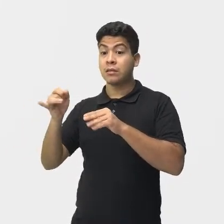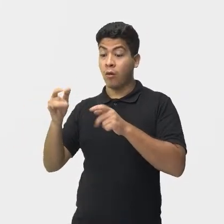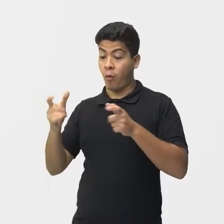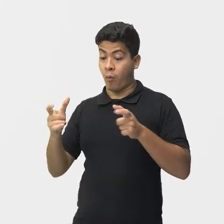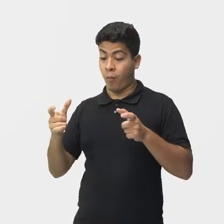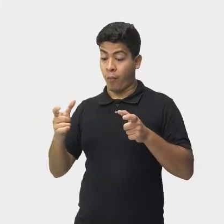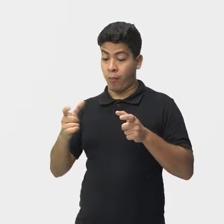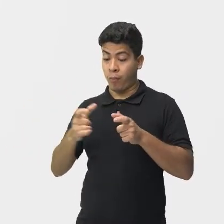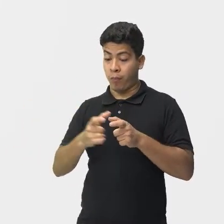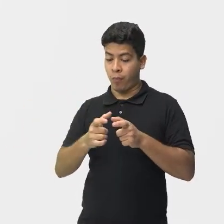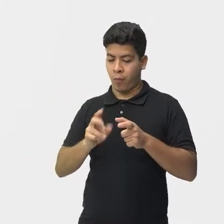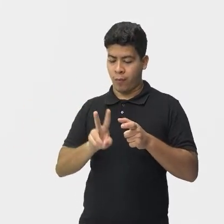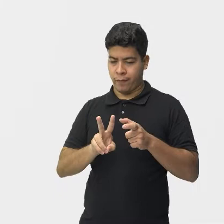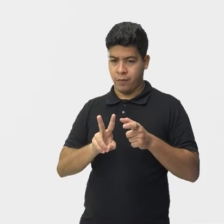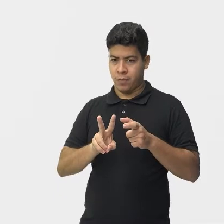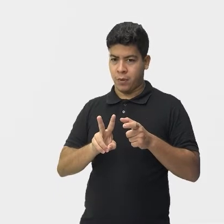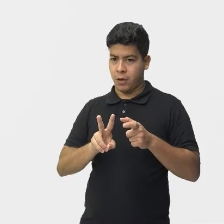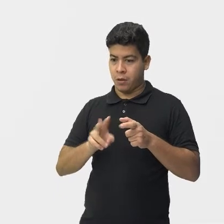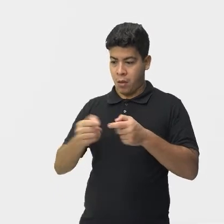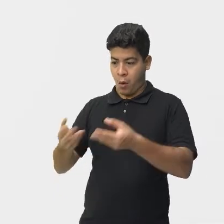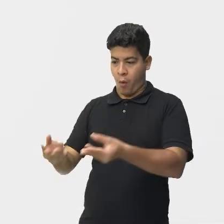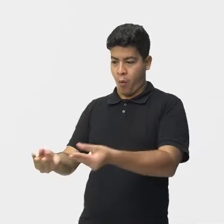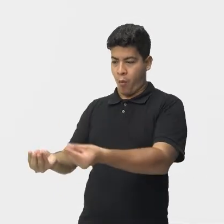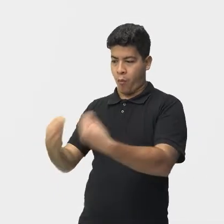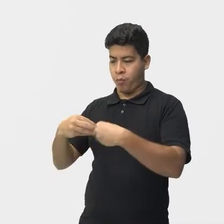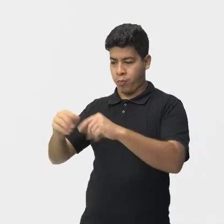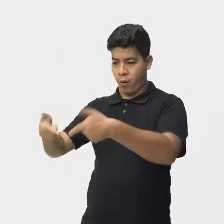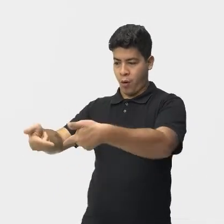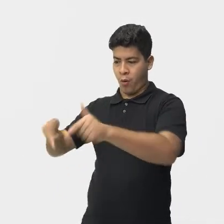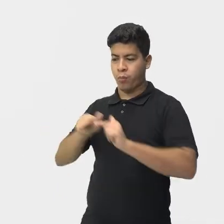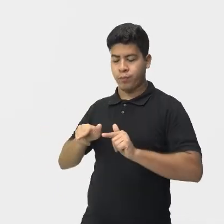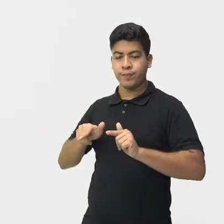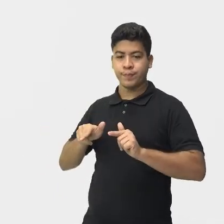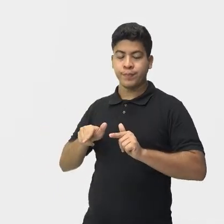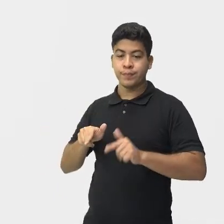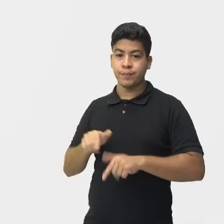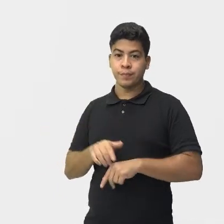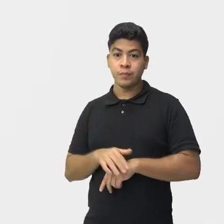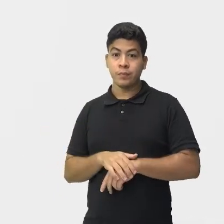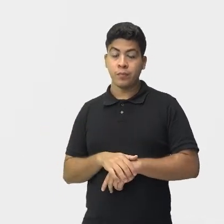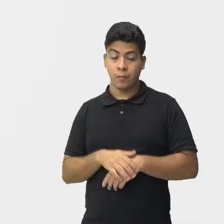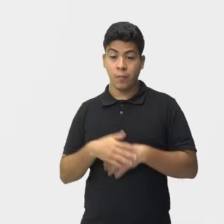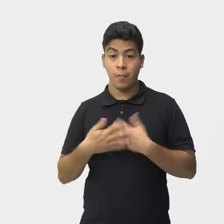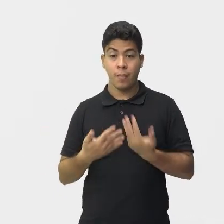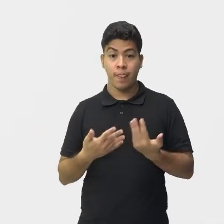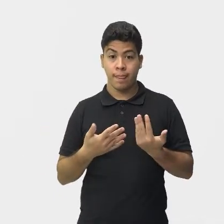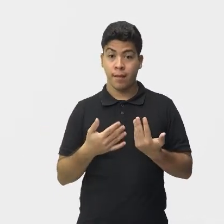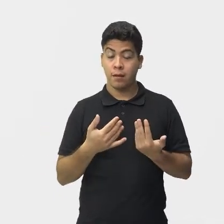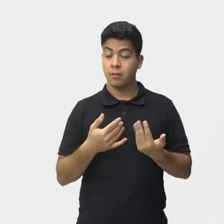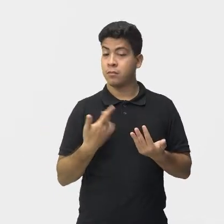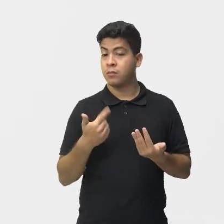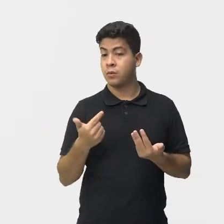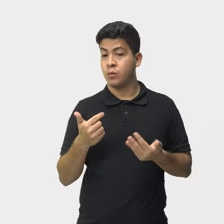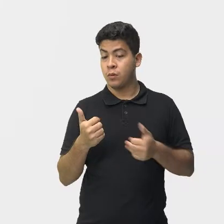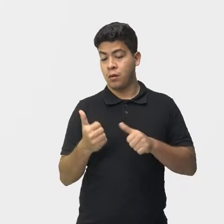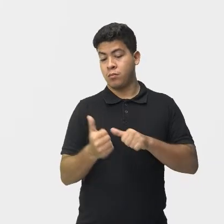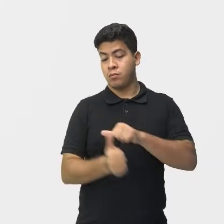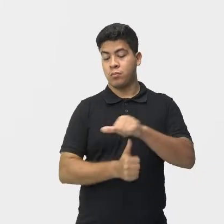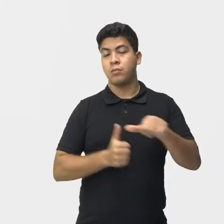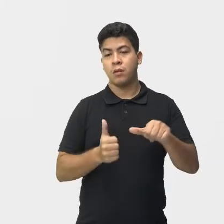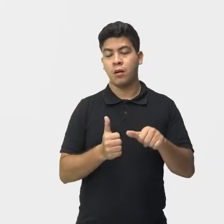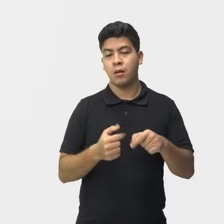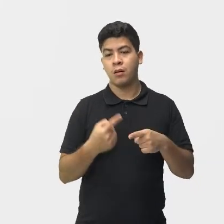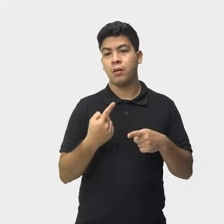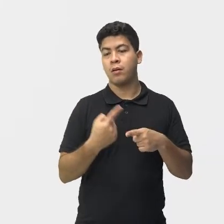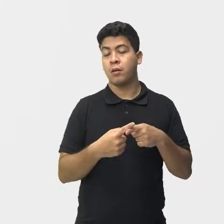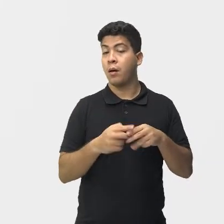ter um trabalho recebido. E se não tiver variação de volume, como é o caso da transformação isocórica, não vai existir trabalho, porque